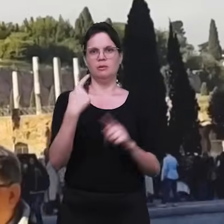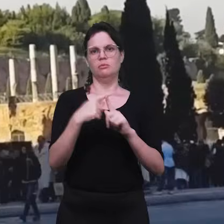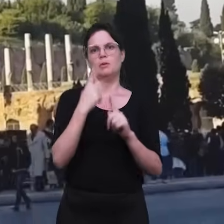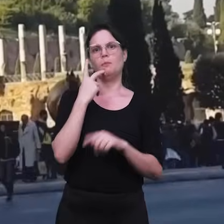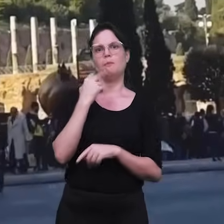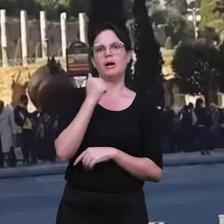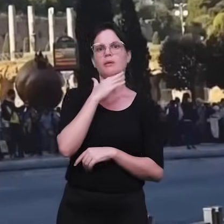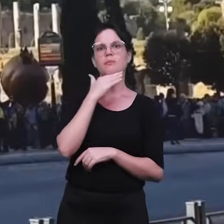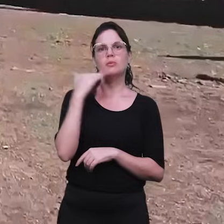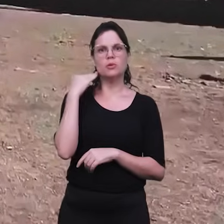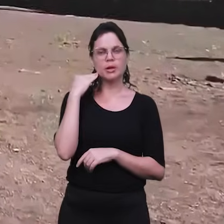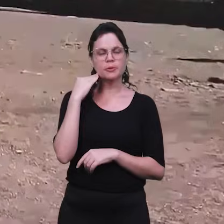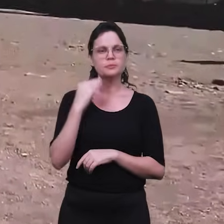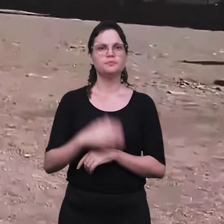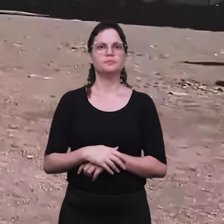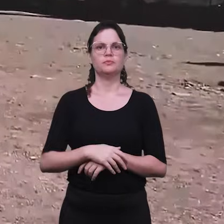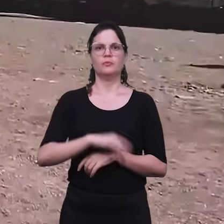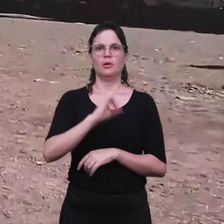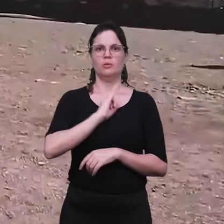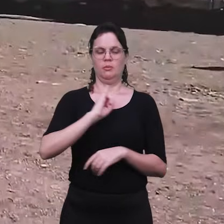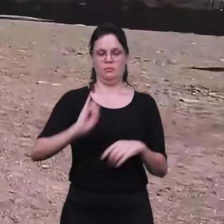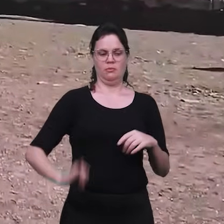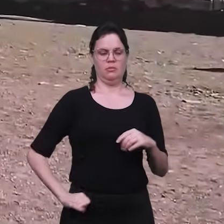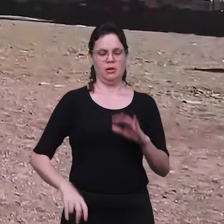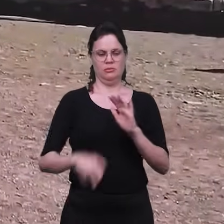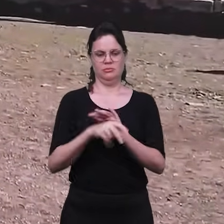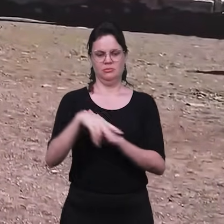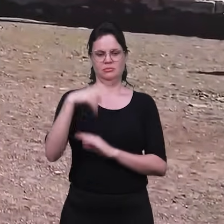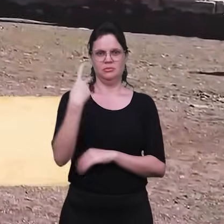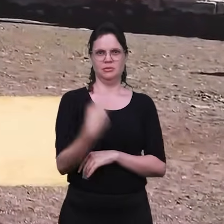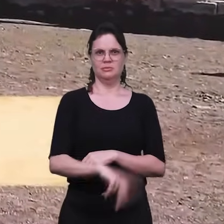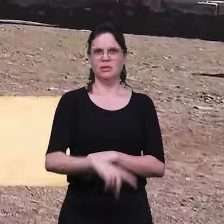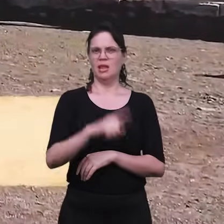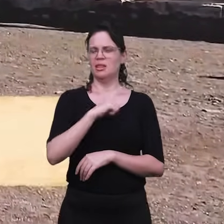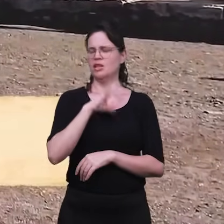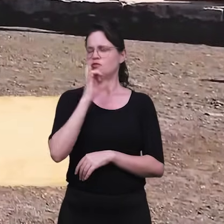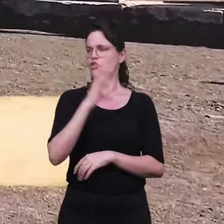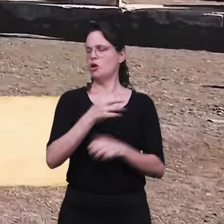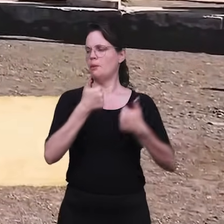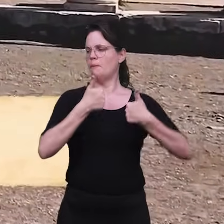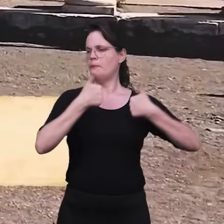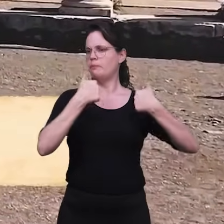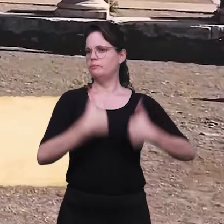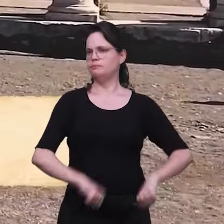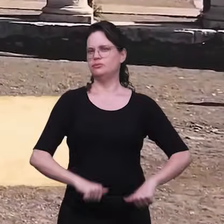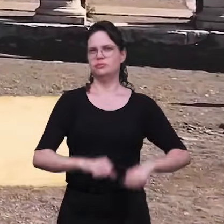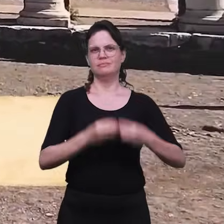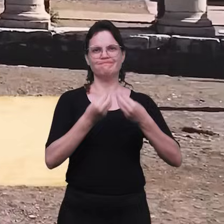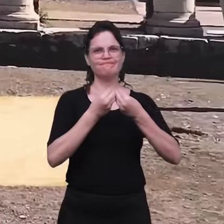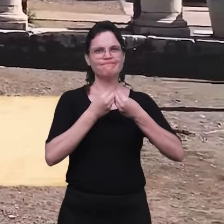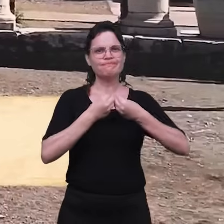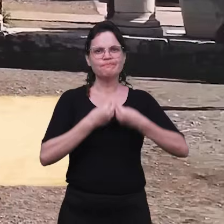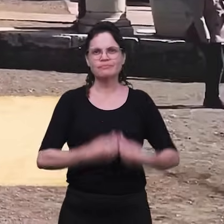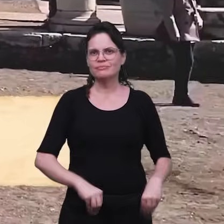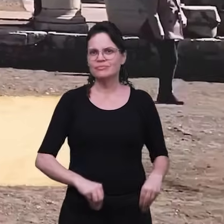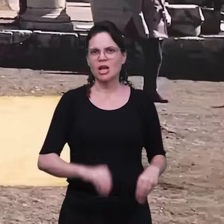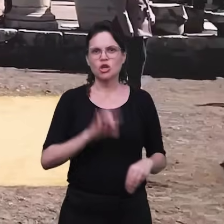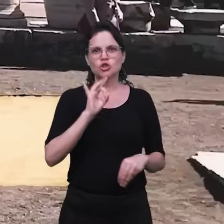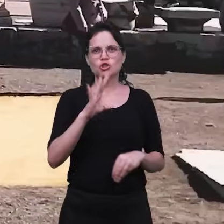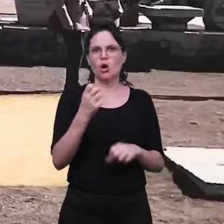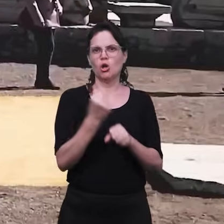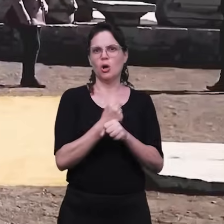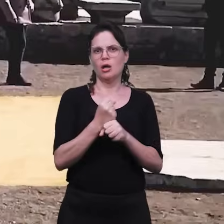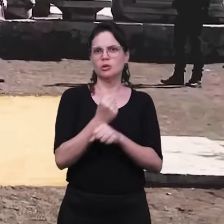falece, e o seu império foi revestido de tragédias. Ele só reinou por 2 anos,